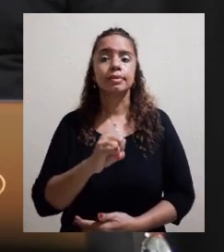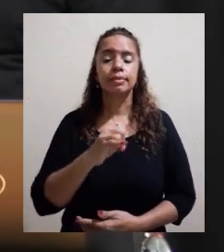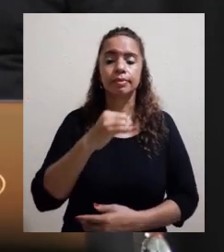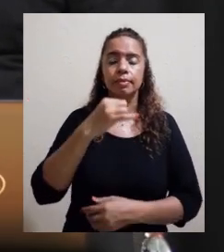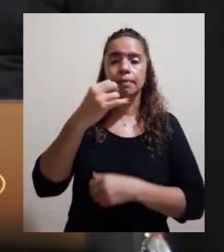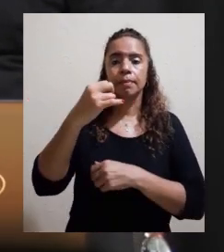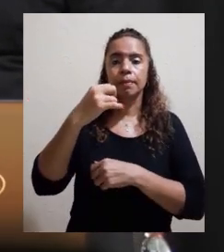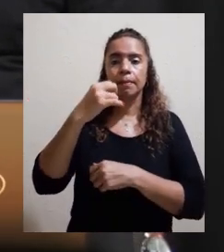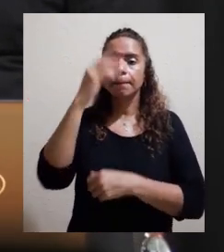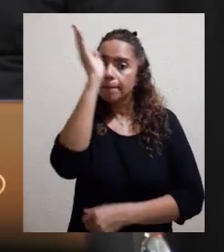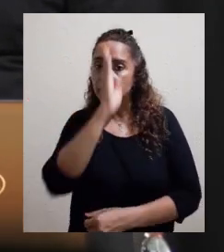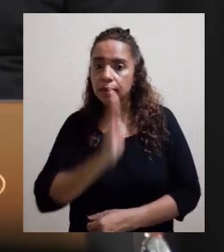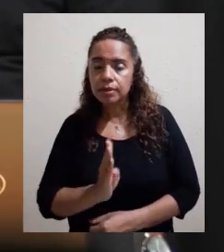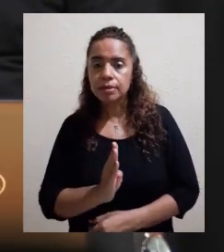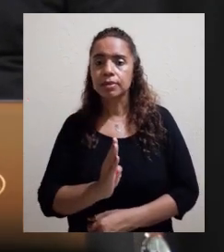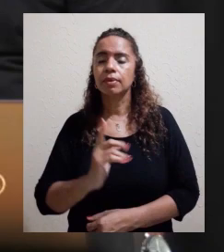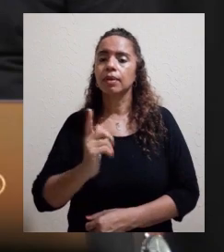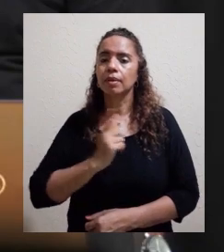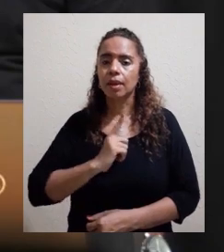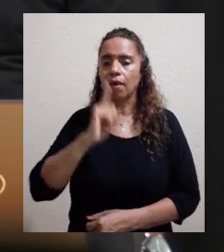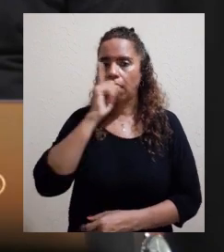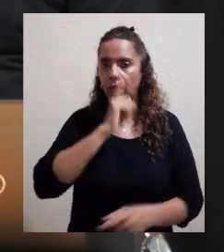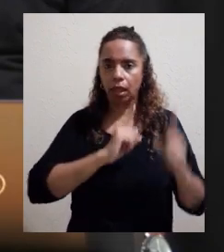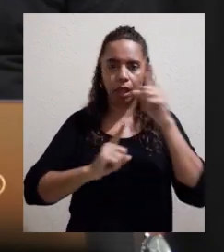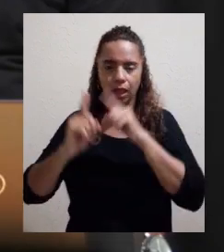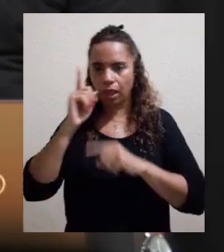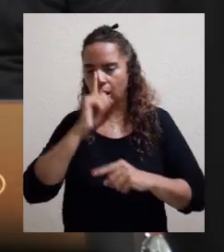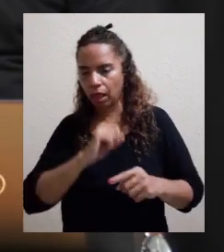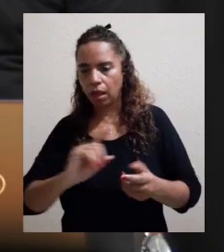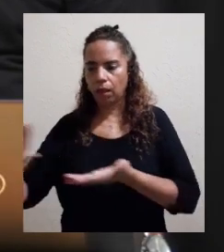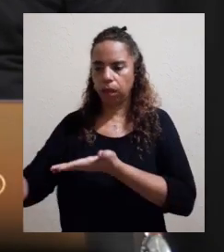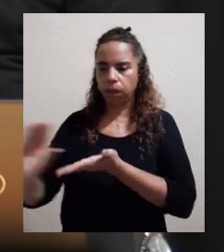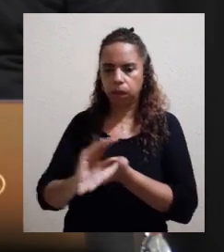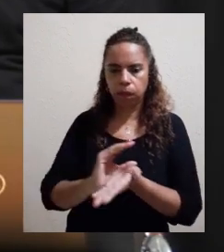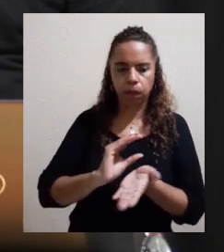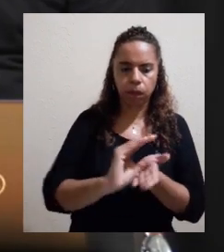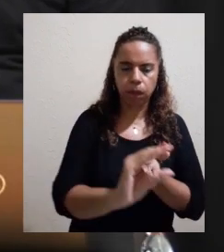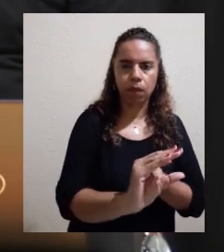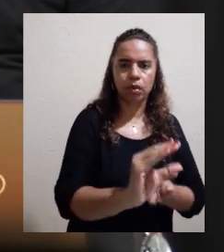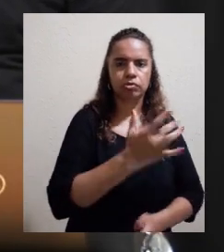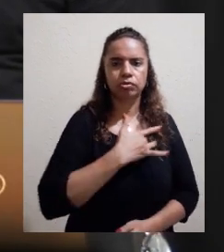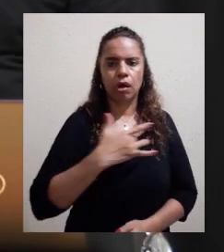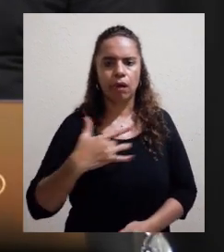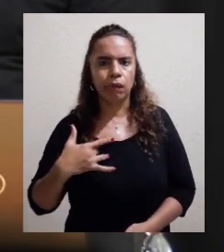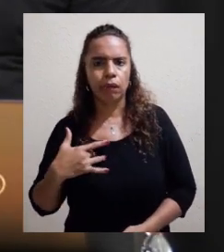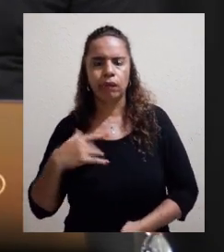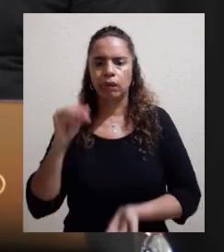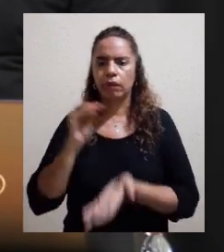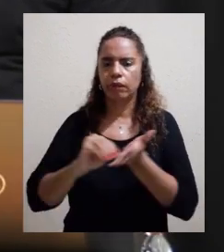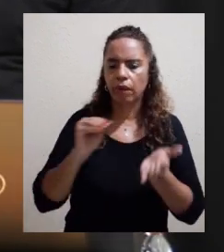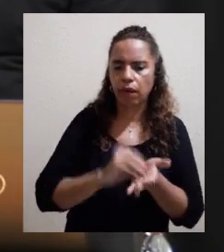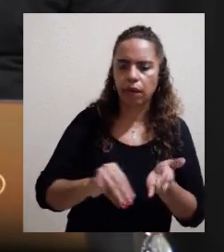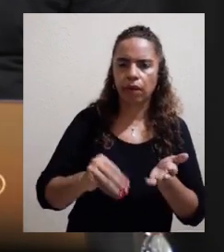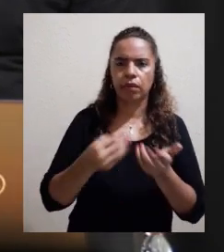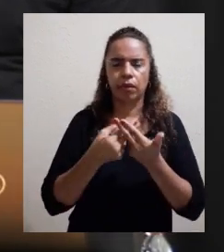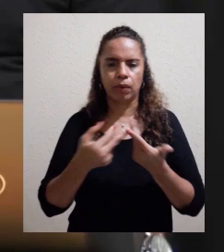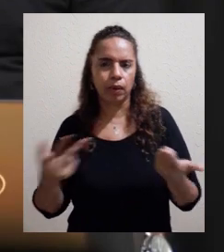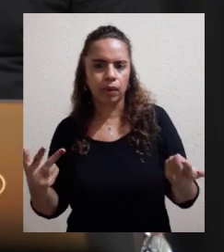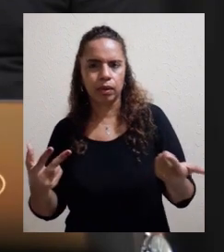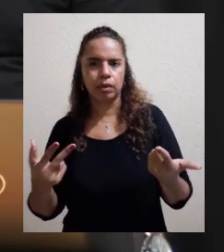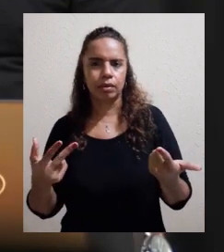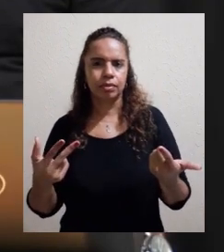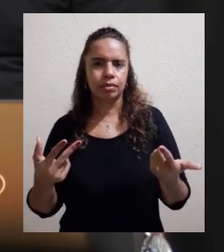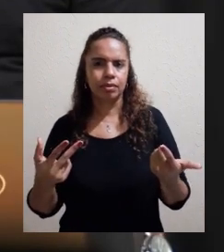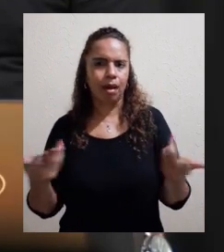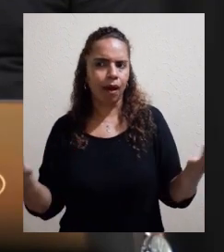se o nosso país falhou porque a gente tinha subfinanciamento, por exemplo, da saúde, porque a gente não tinha um sistema de saúde